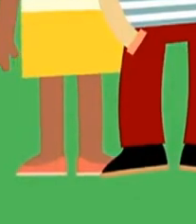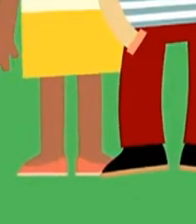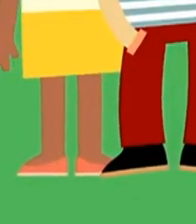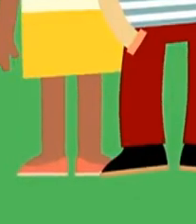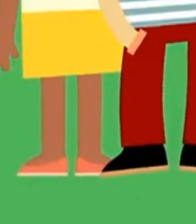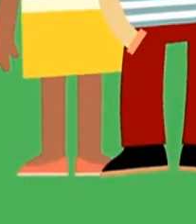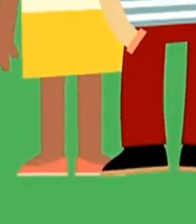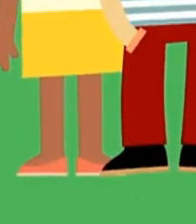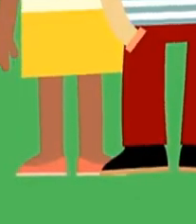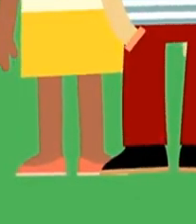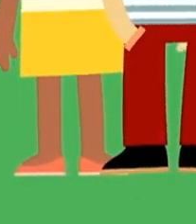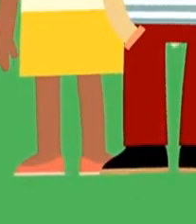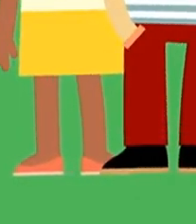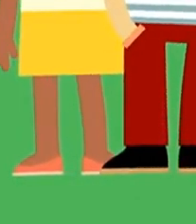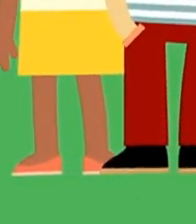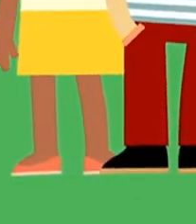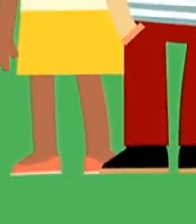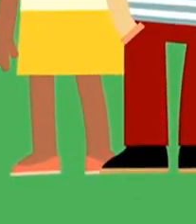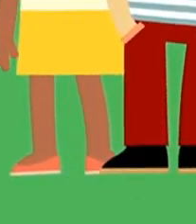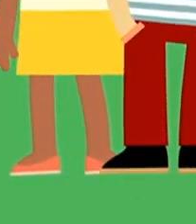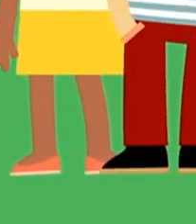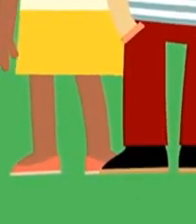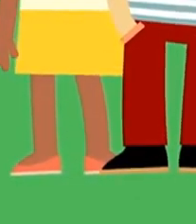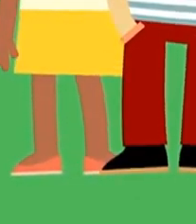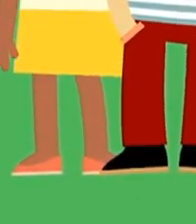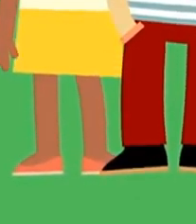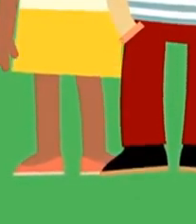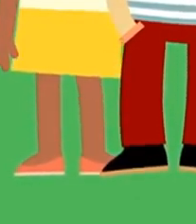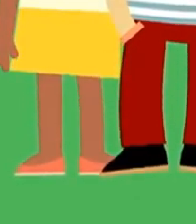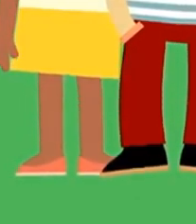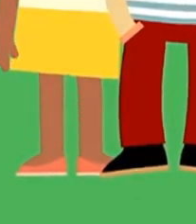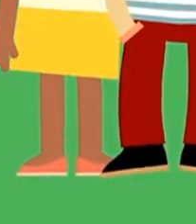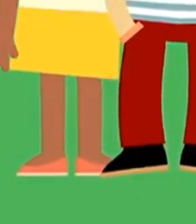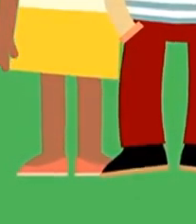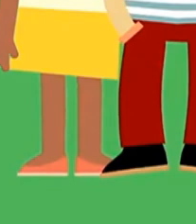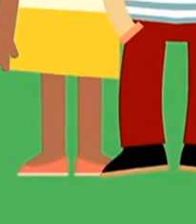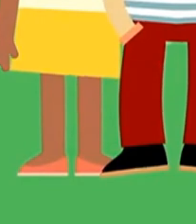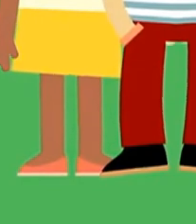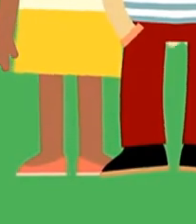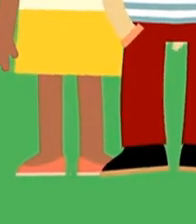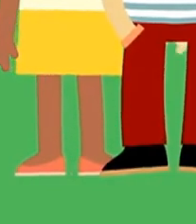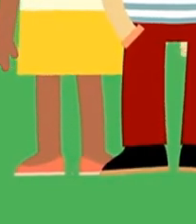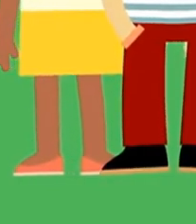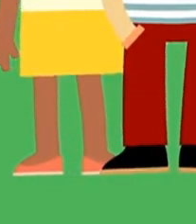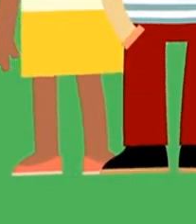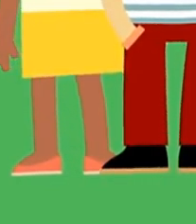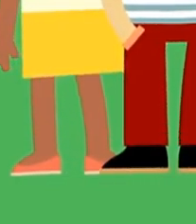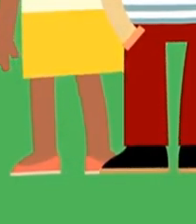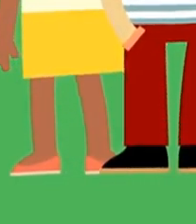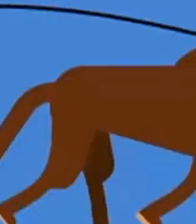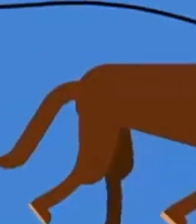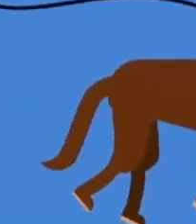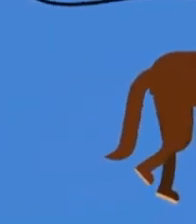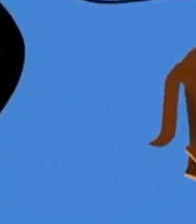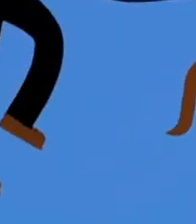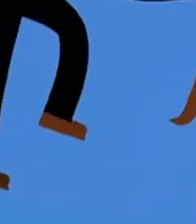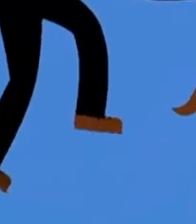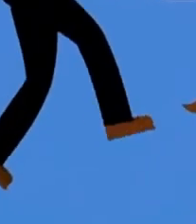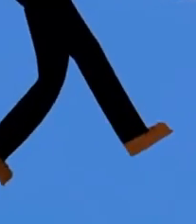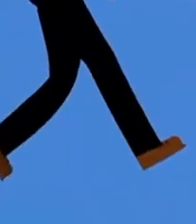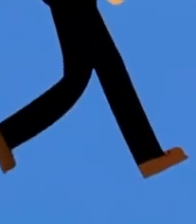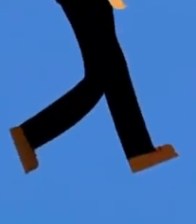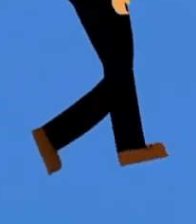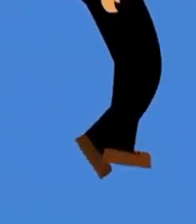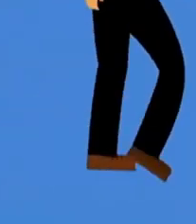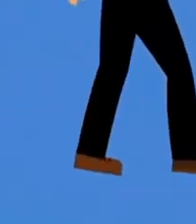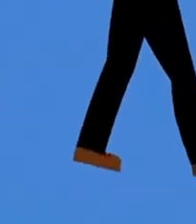seja, idade mínima de aposentadoria aos 65 anos e 25 anos de contribuição para todos. Está mais do que na